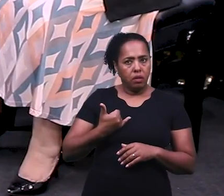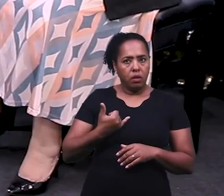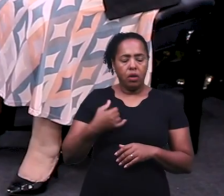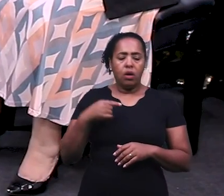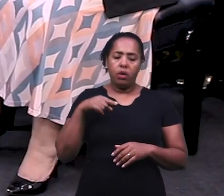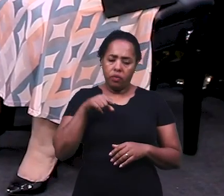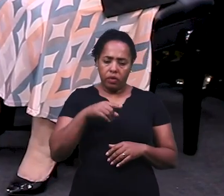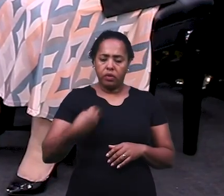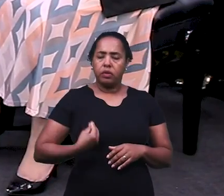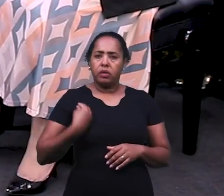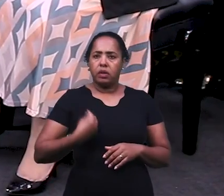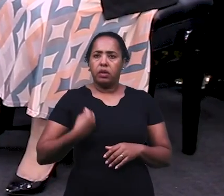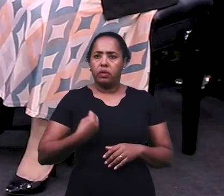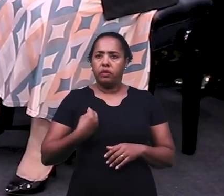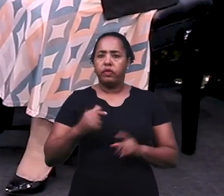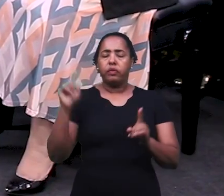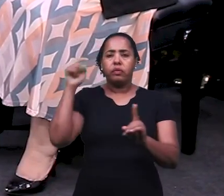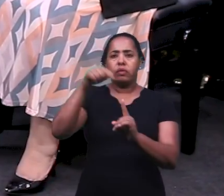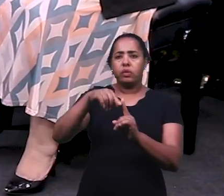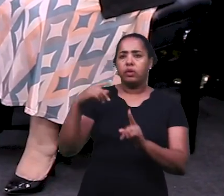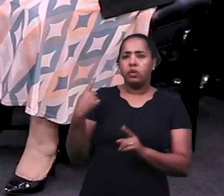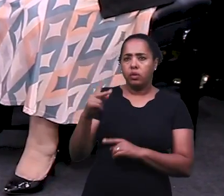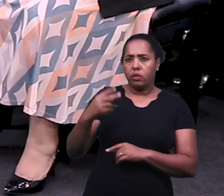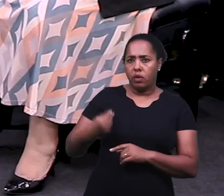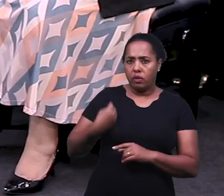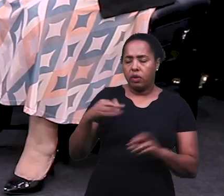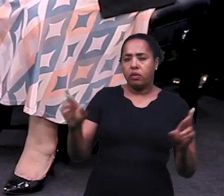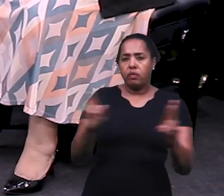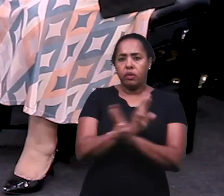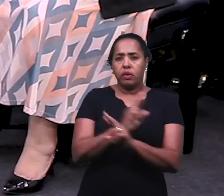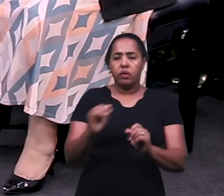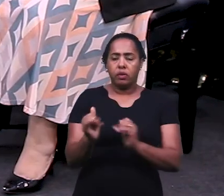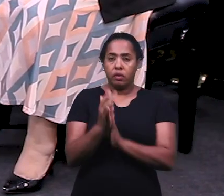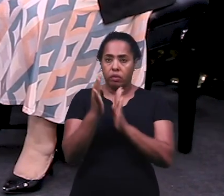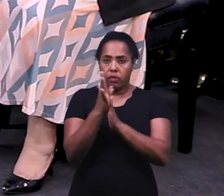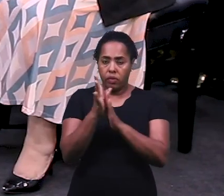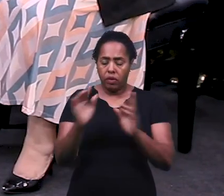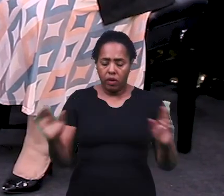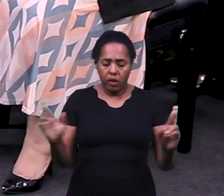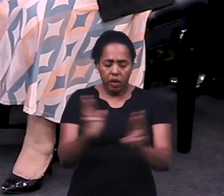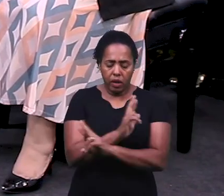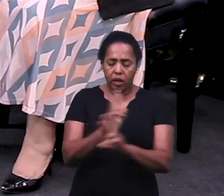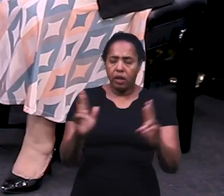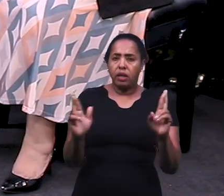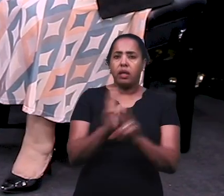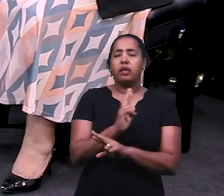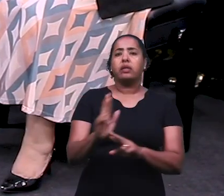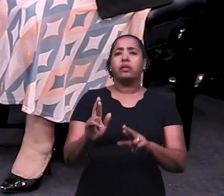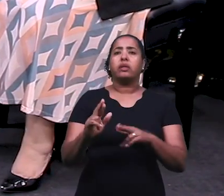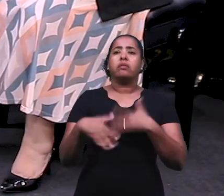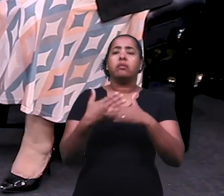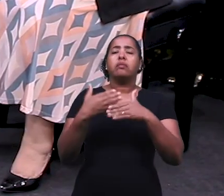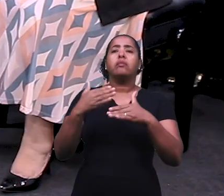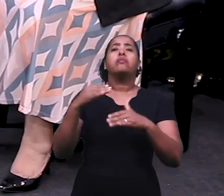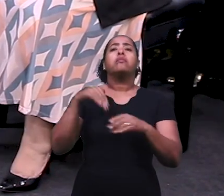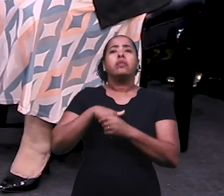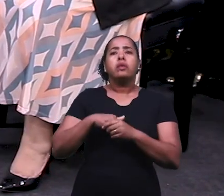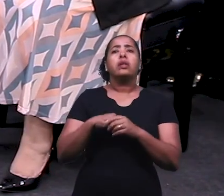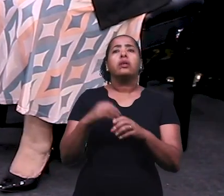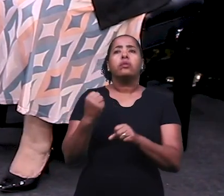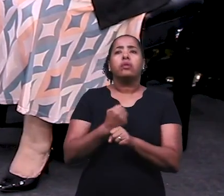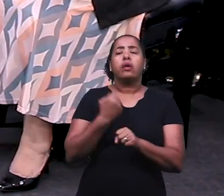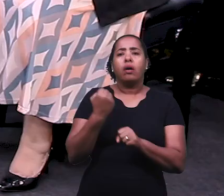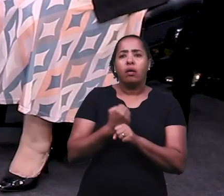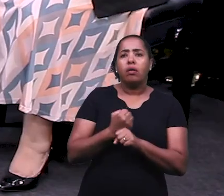sinais. E ali Deus falou comigo: olha, você está viva, que existe um objetivo na sua vida em relação ao louvor, em relação à